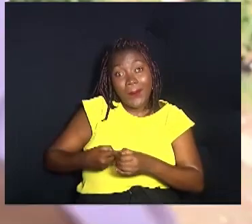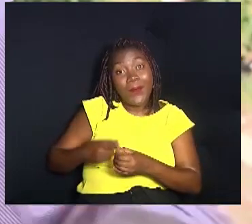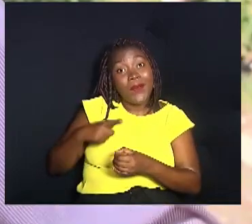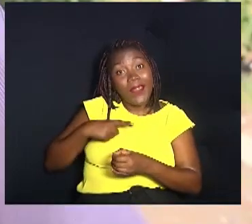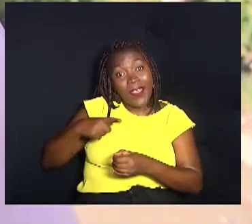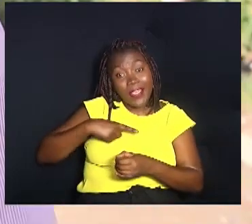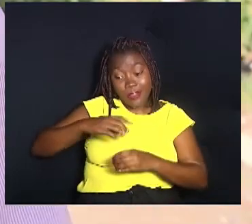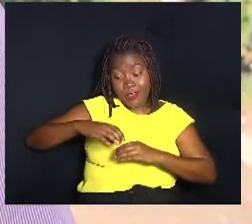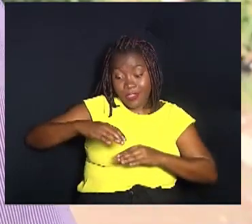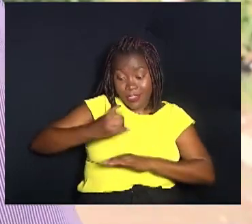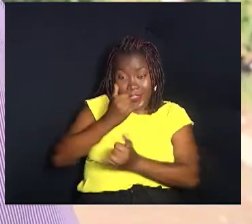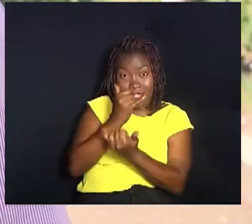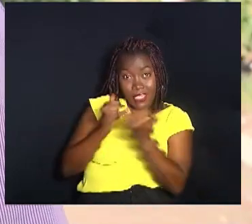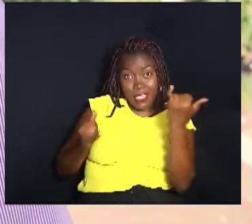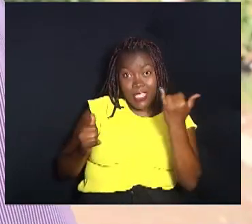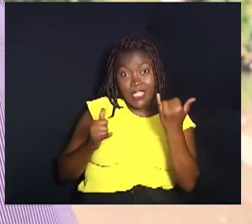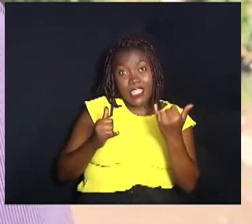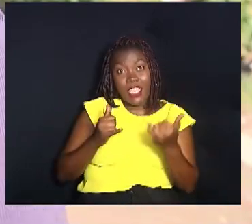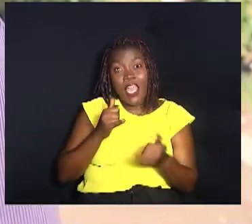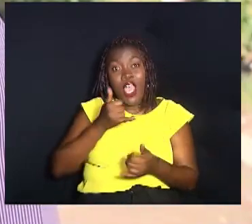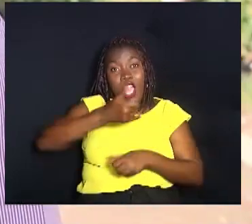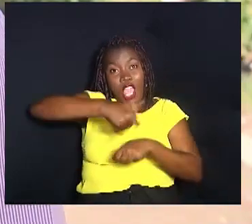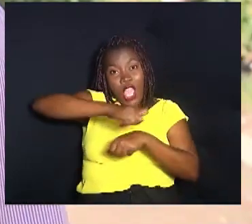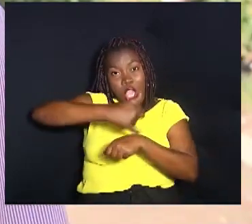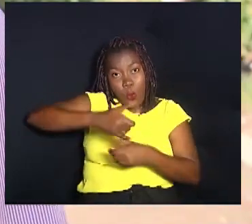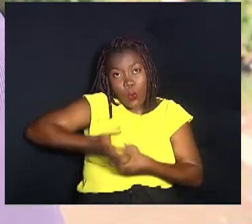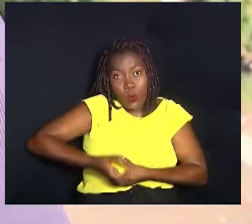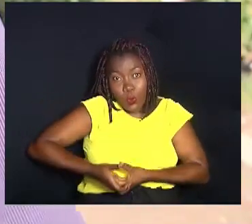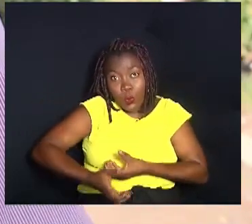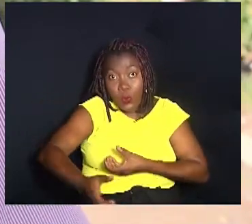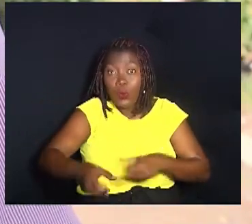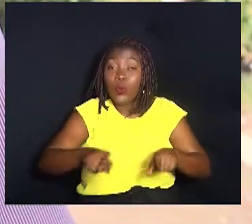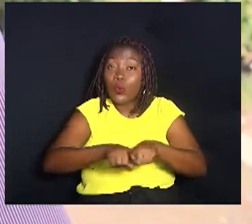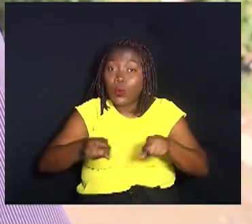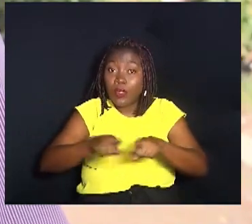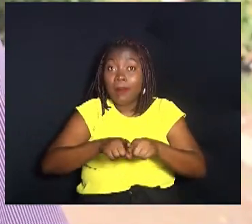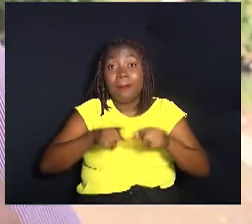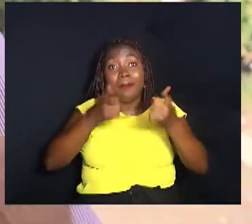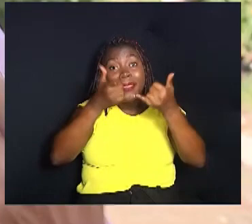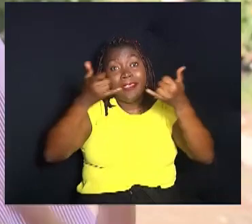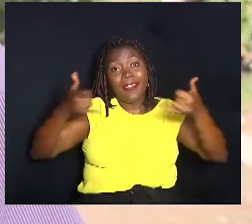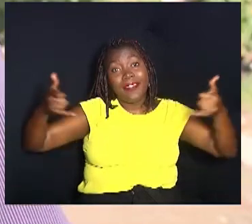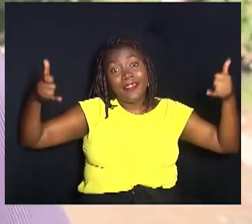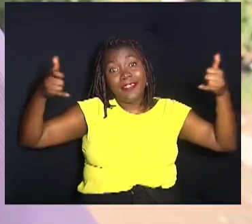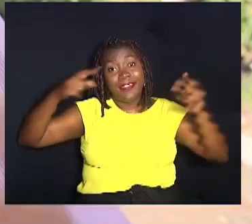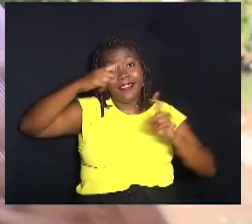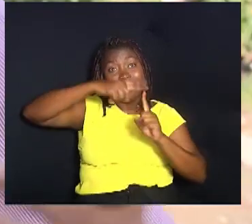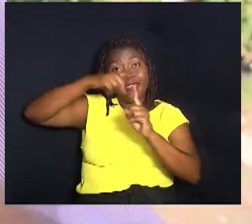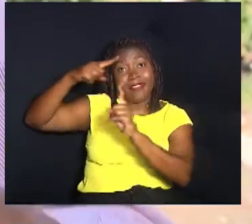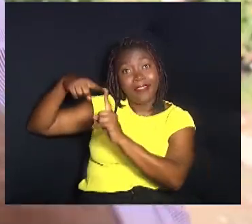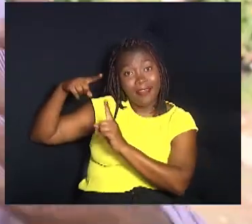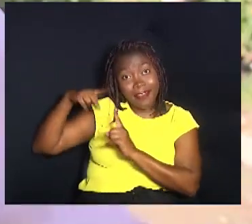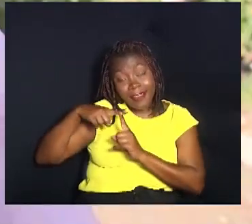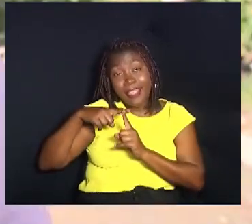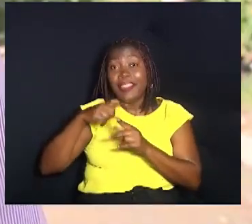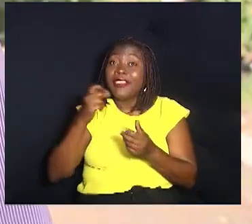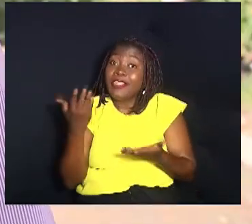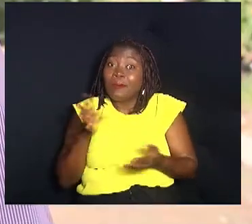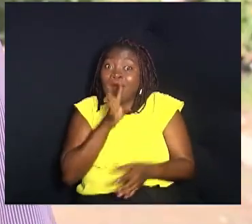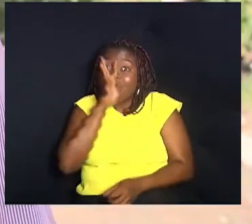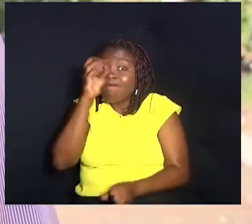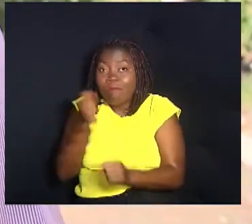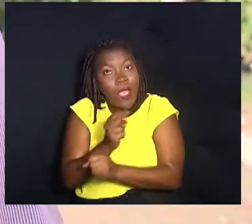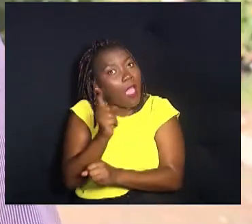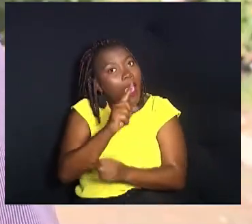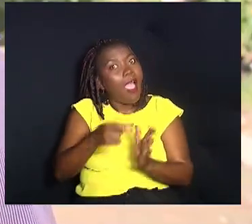e gasoduto e também por uma linha de transmissão. E para fazer obra você precisa ter autorização, né, das empresas que